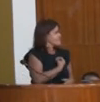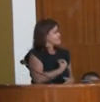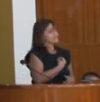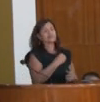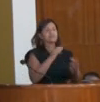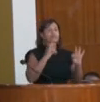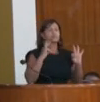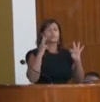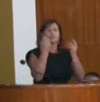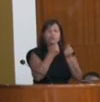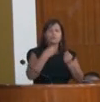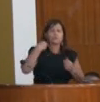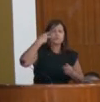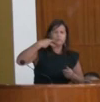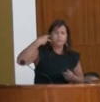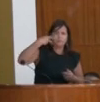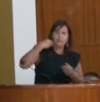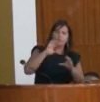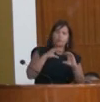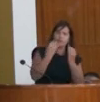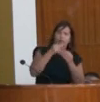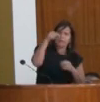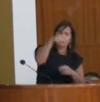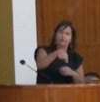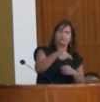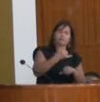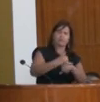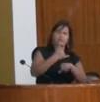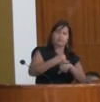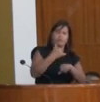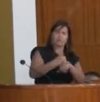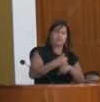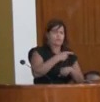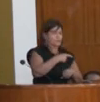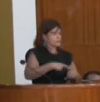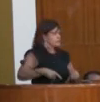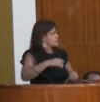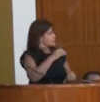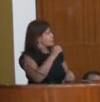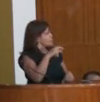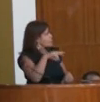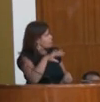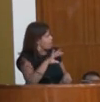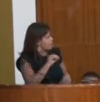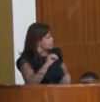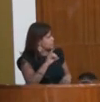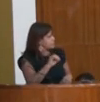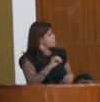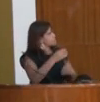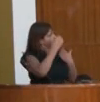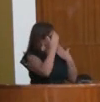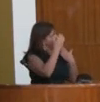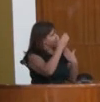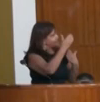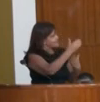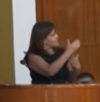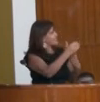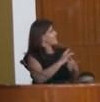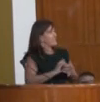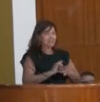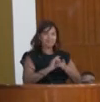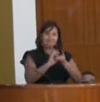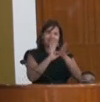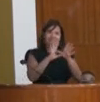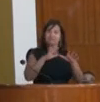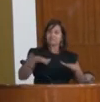todos os vereadores da Câmara Municipal de Volta Redonda, em especial ao presidente Conrado, por mais uma vez ceder a Casa do Povo